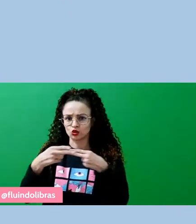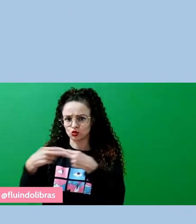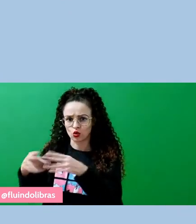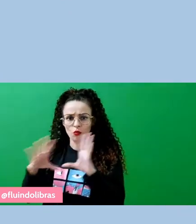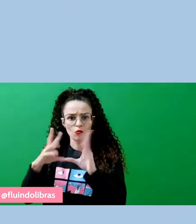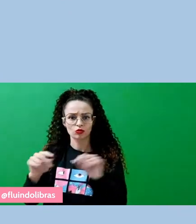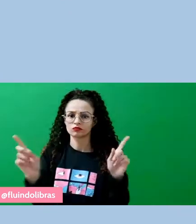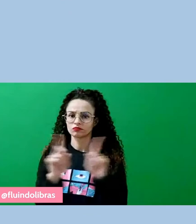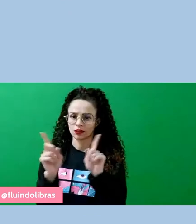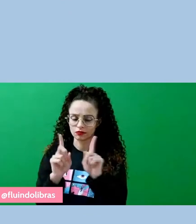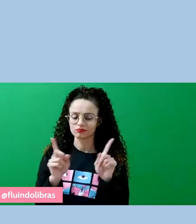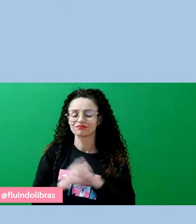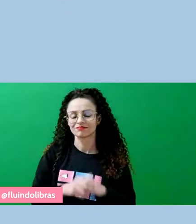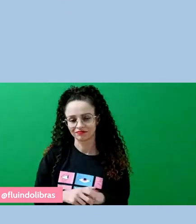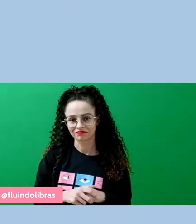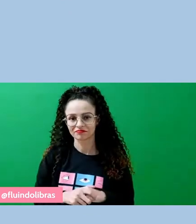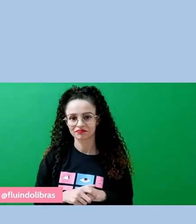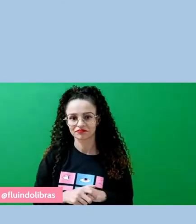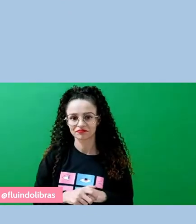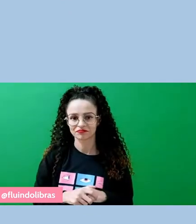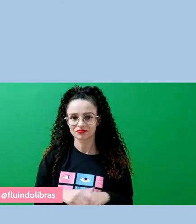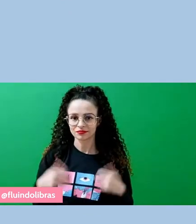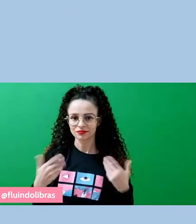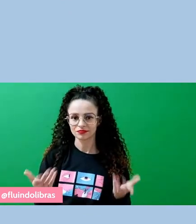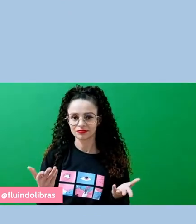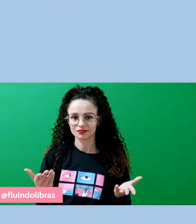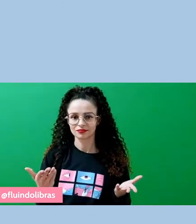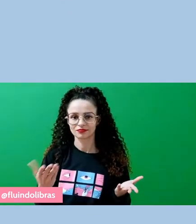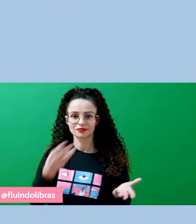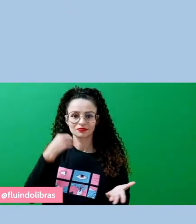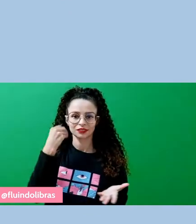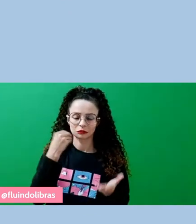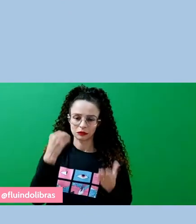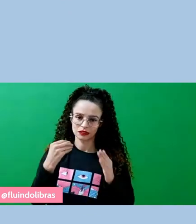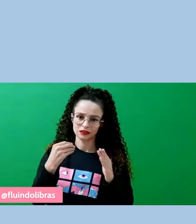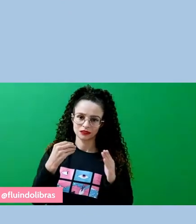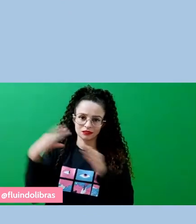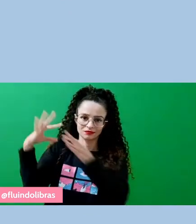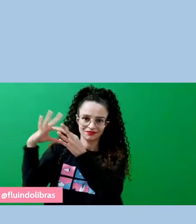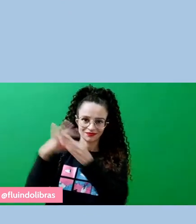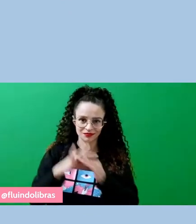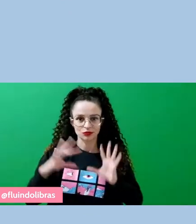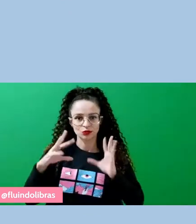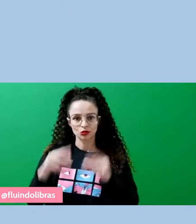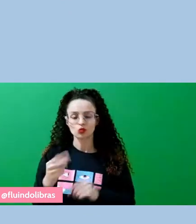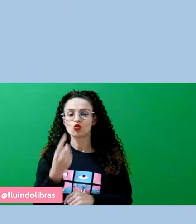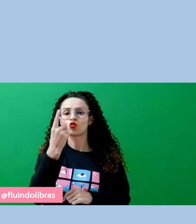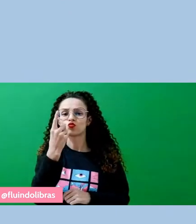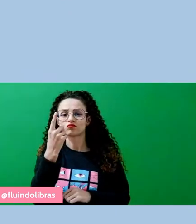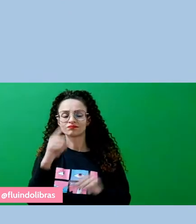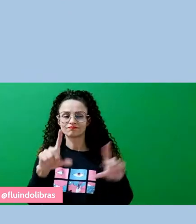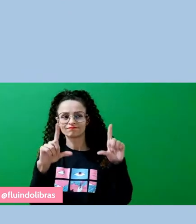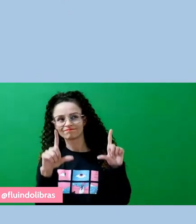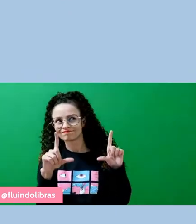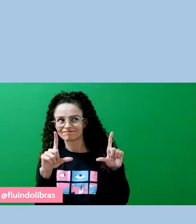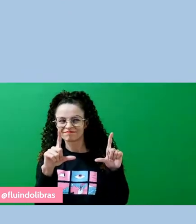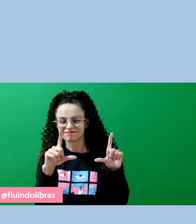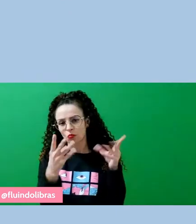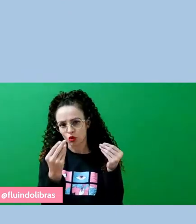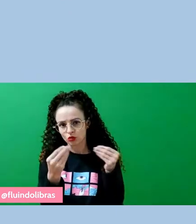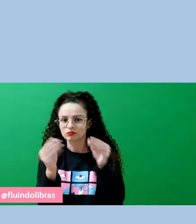texto, né? A experiência como um todo. Assim, tem uma fala realmente que a gente percebeu que estava